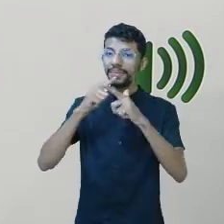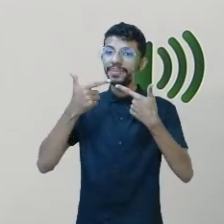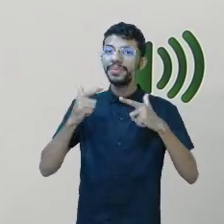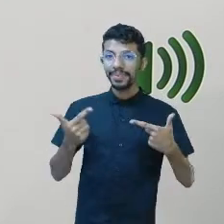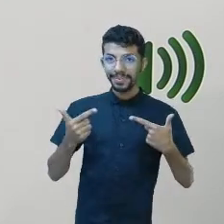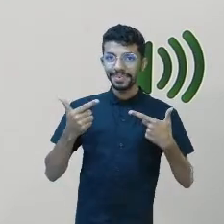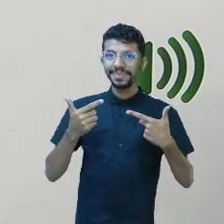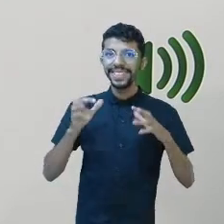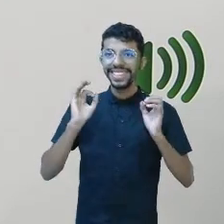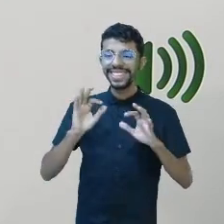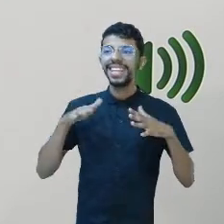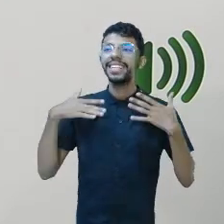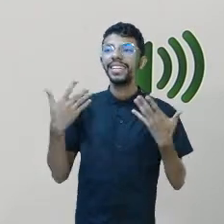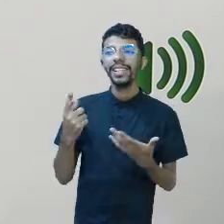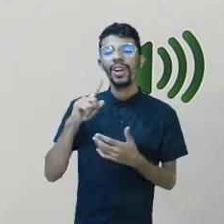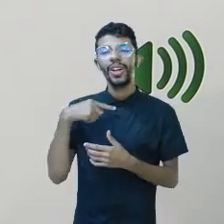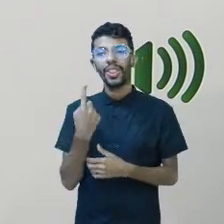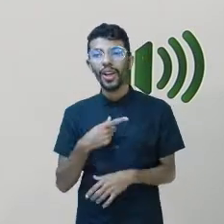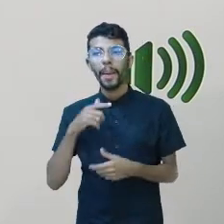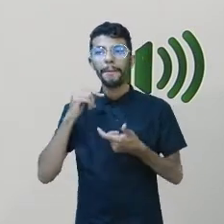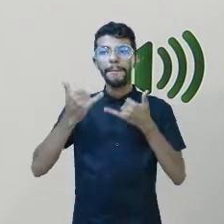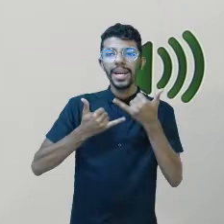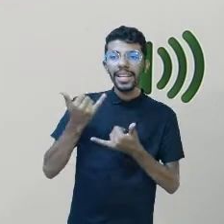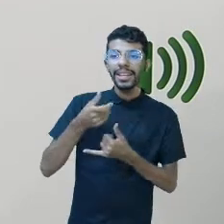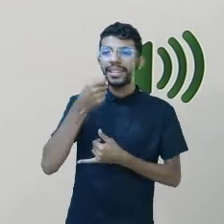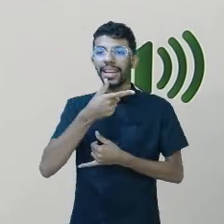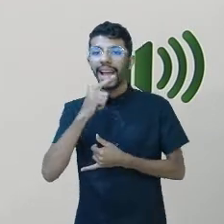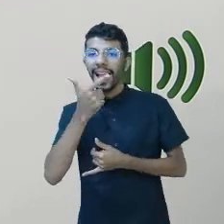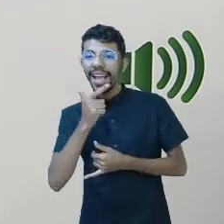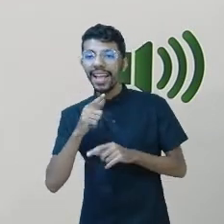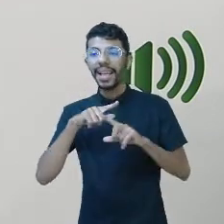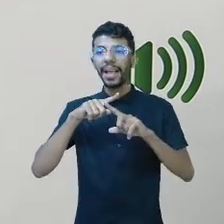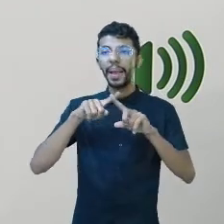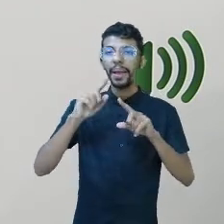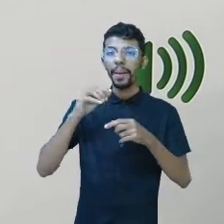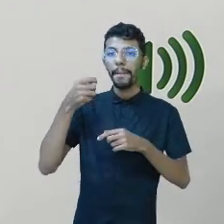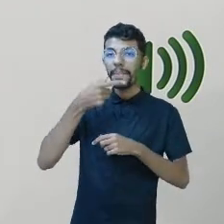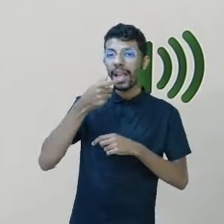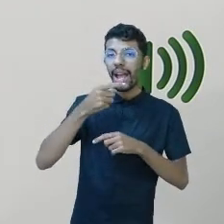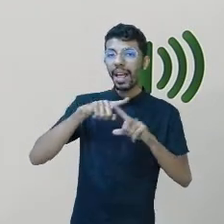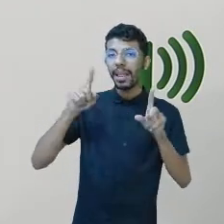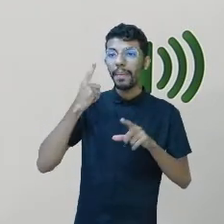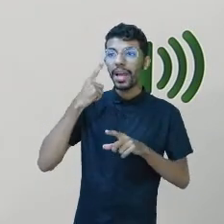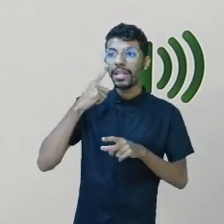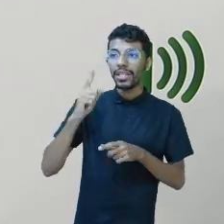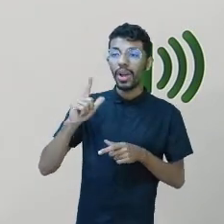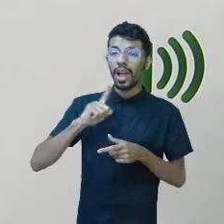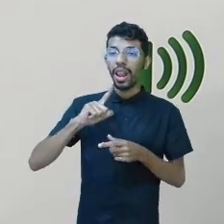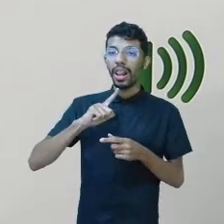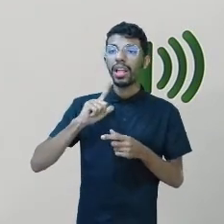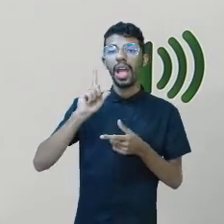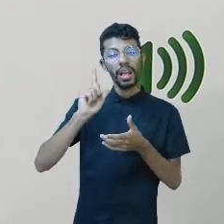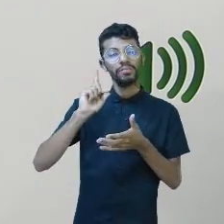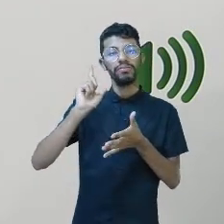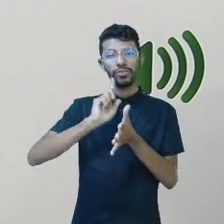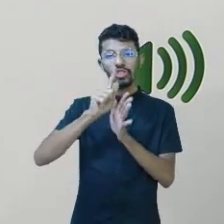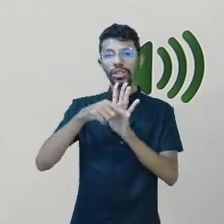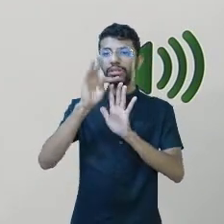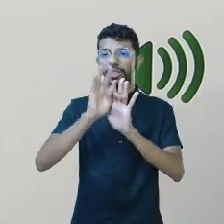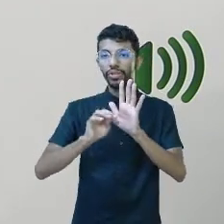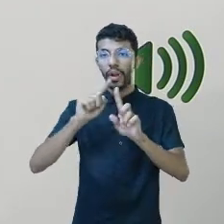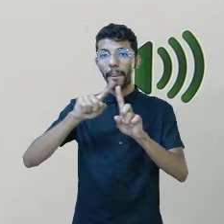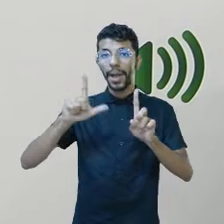diverte com a piada, mas a piada é um gênero textual, sim, só que ele tem uma função um pouco diferente dos outros. Por